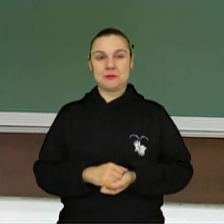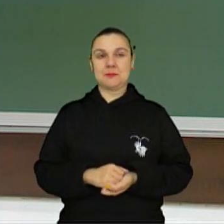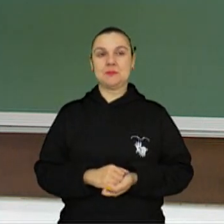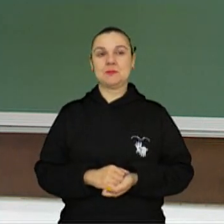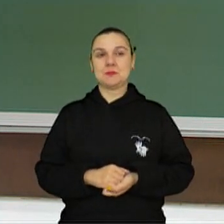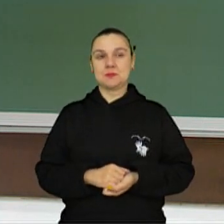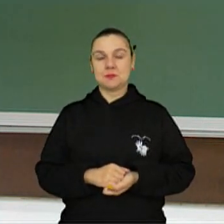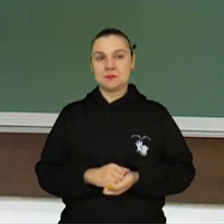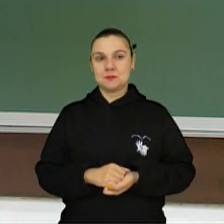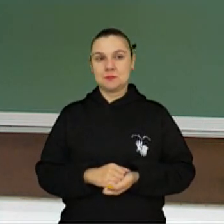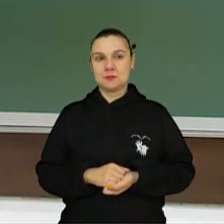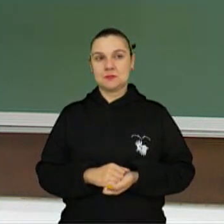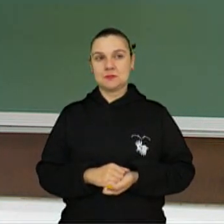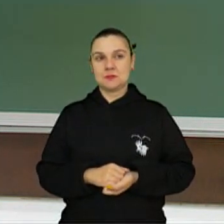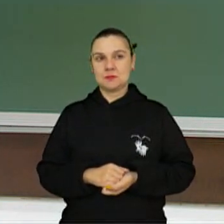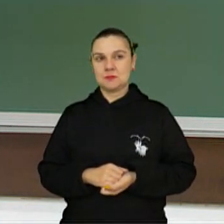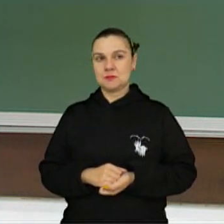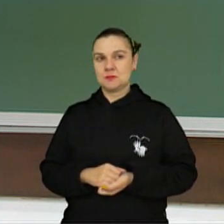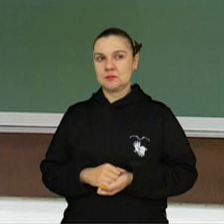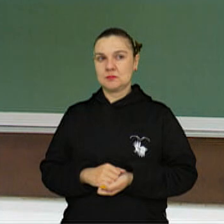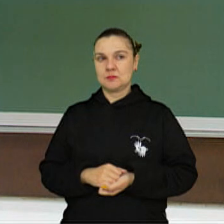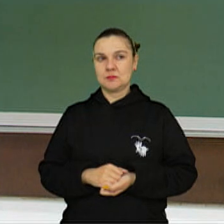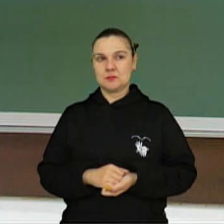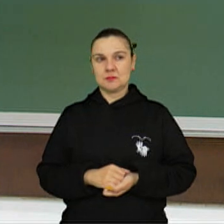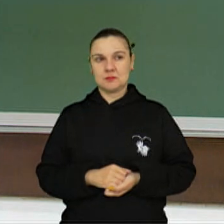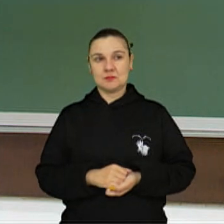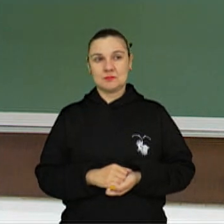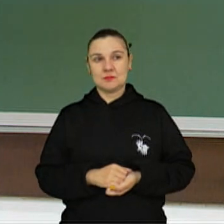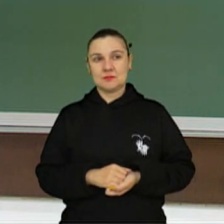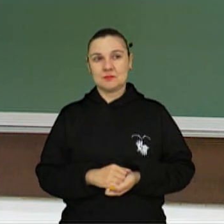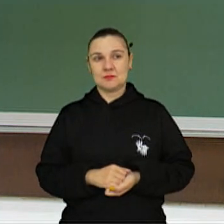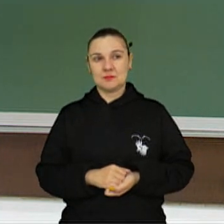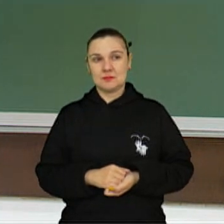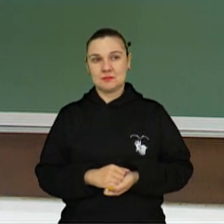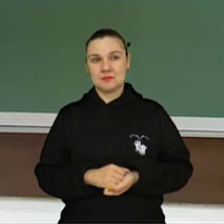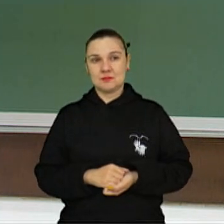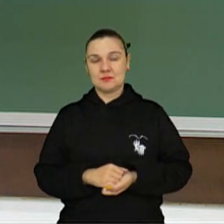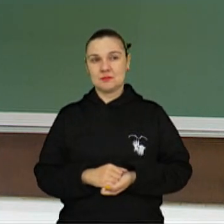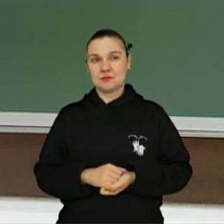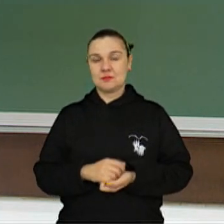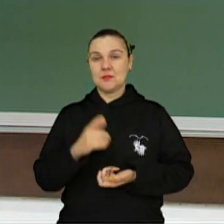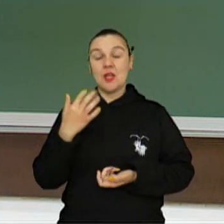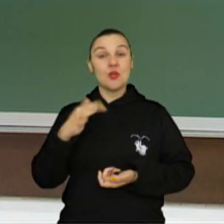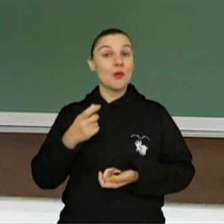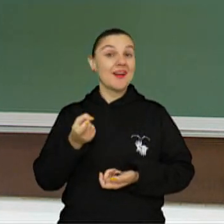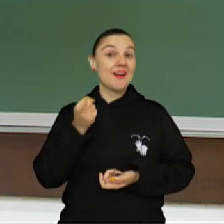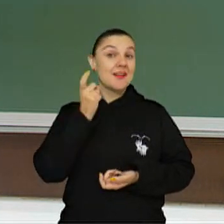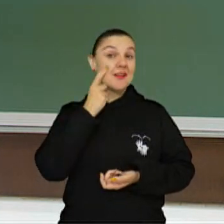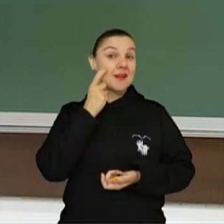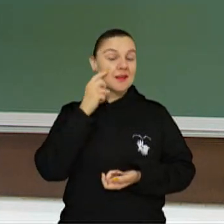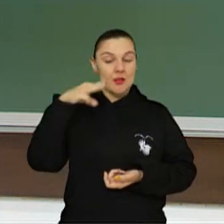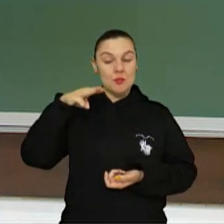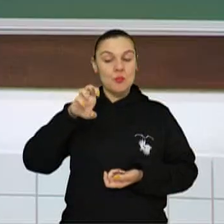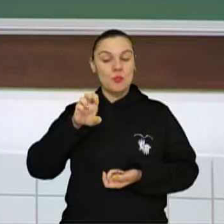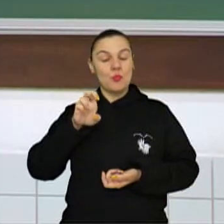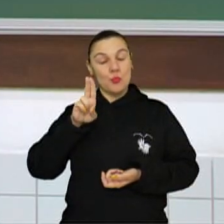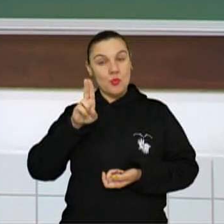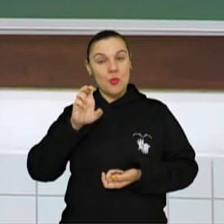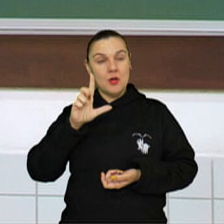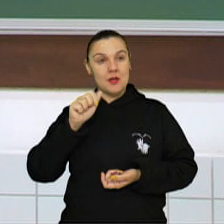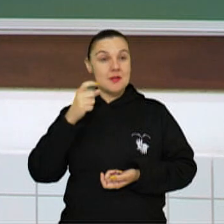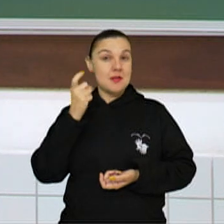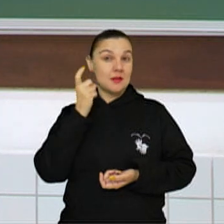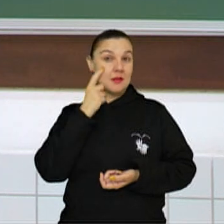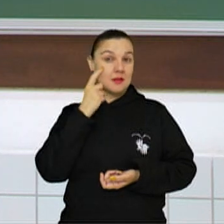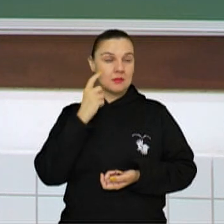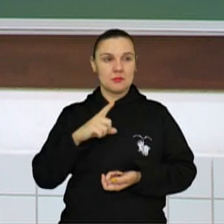cabeça, dolor de muelas, poderia ser aqui muelas também, dolor de dientes, é um dente, tranquilo? A ver, então,